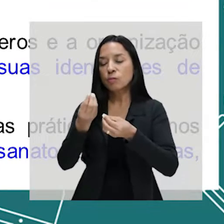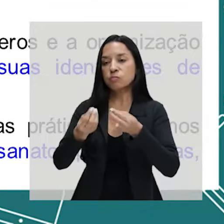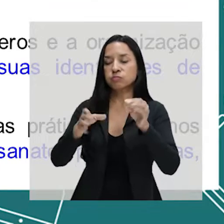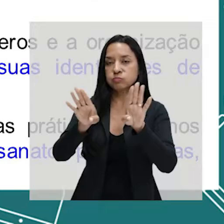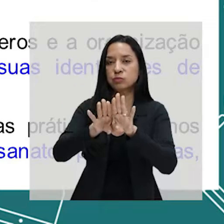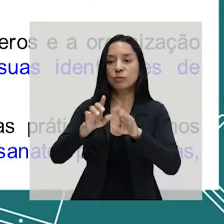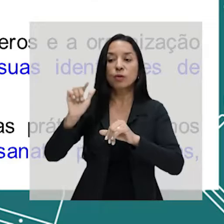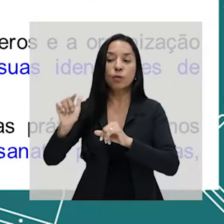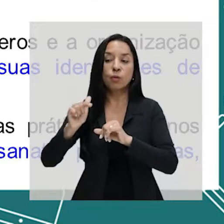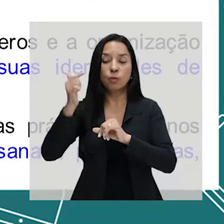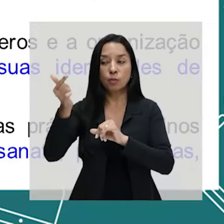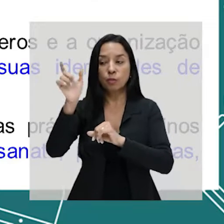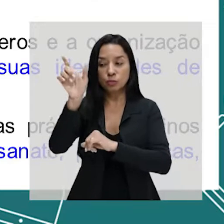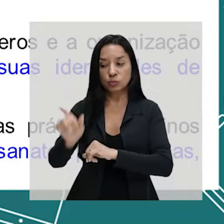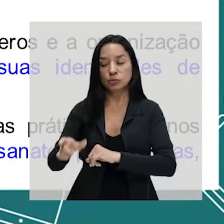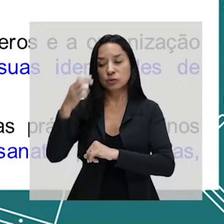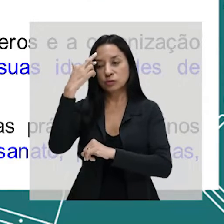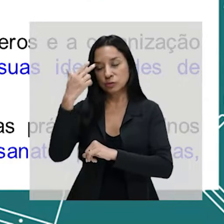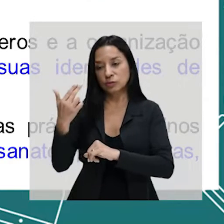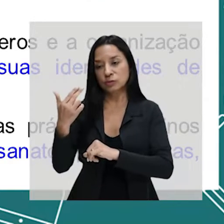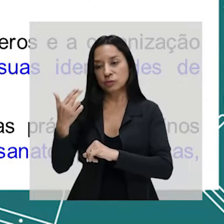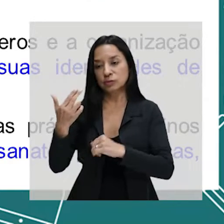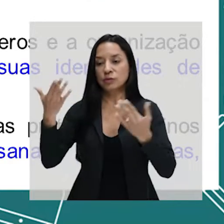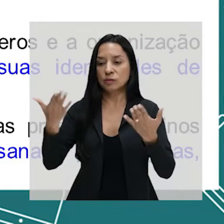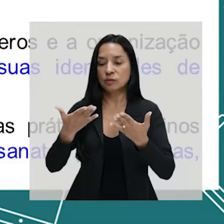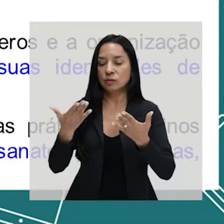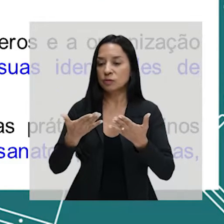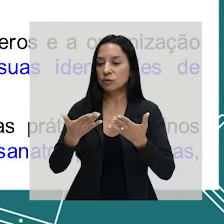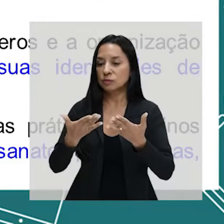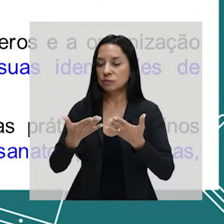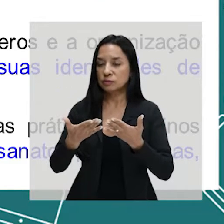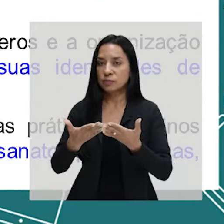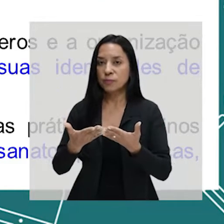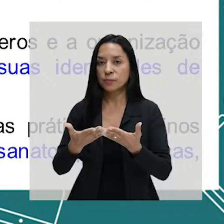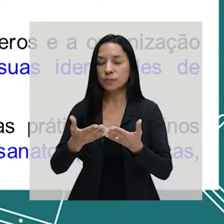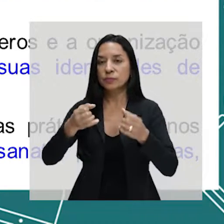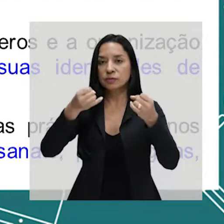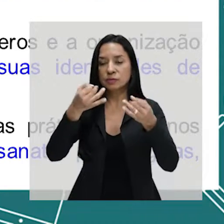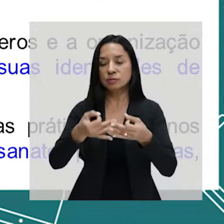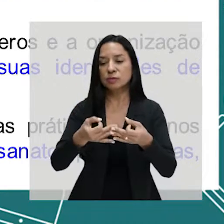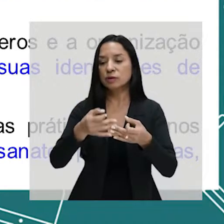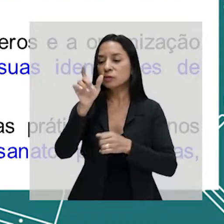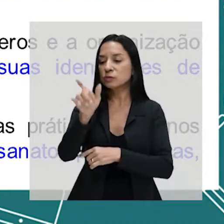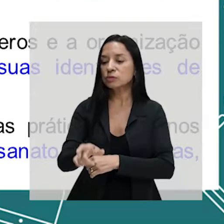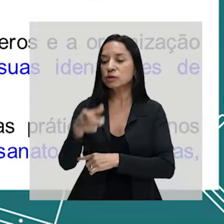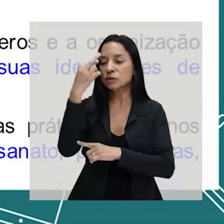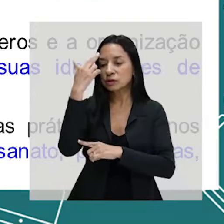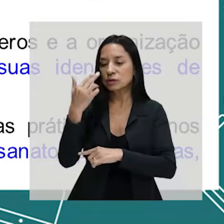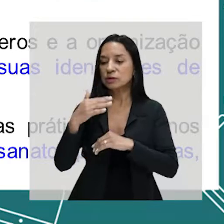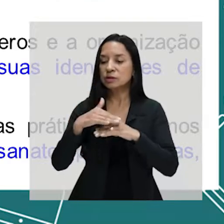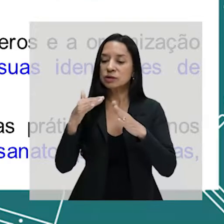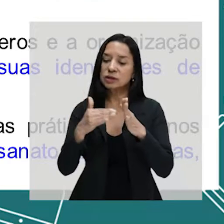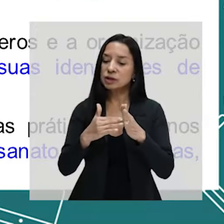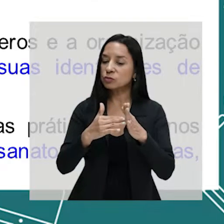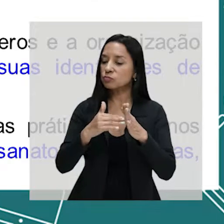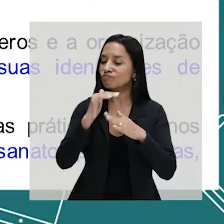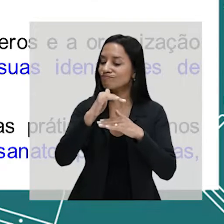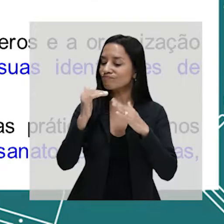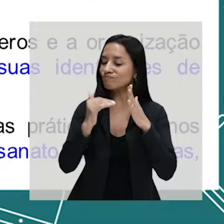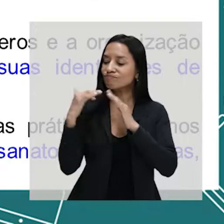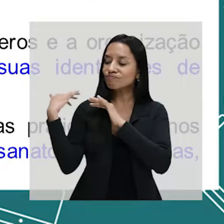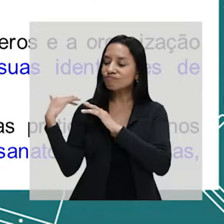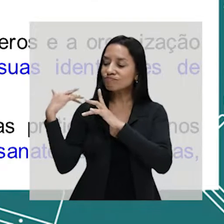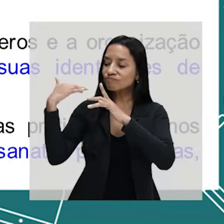outros sujeitos históricos a nós estamos falando de sujeitos históricos que tem todo uma historicidade